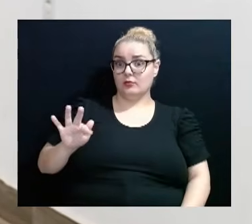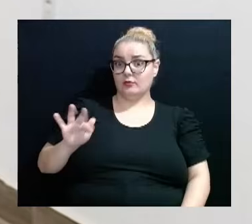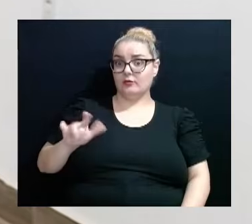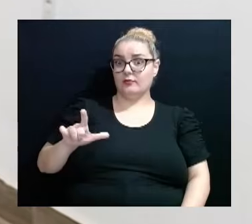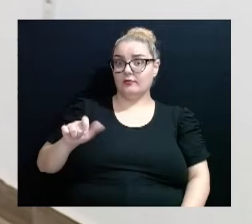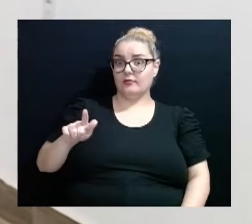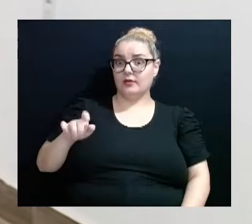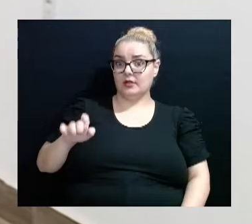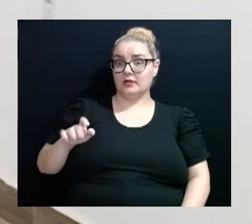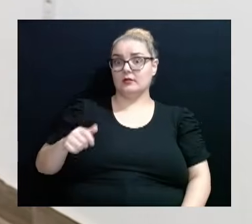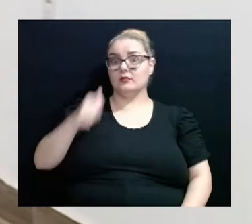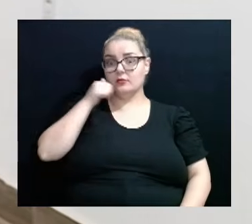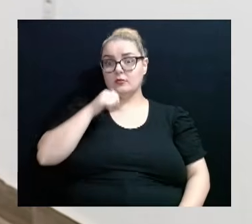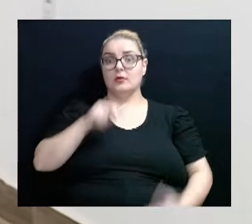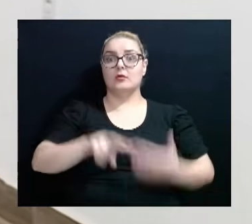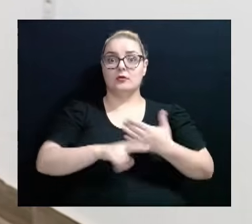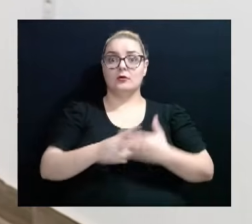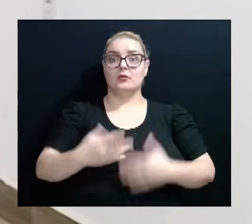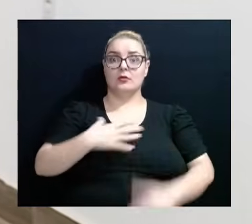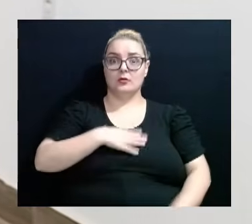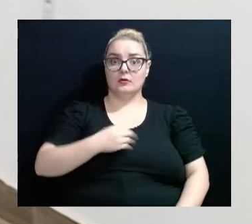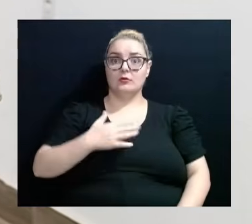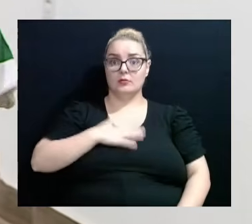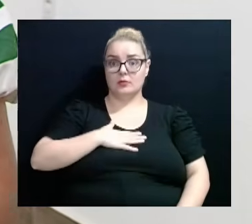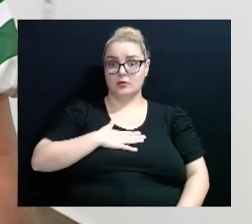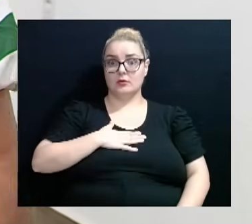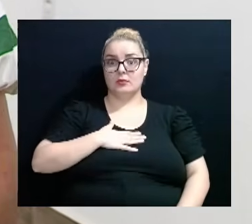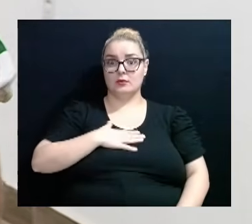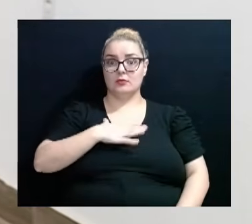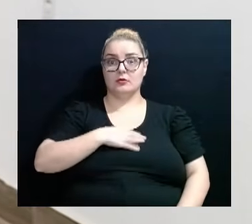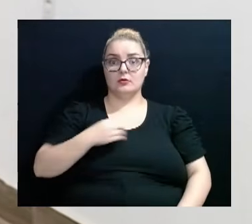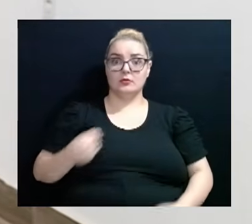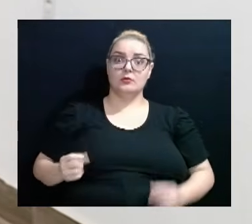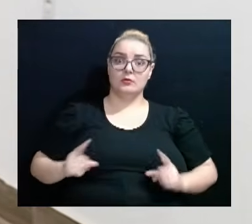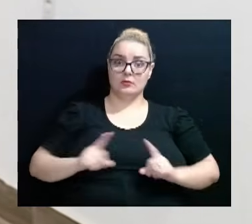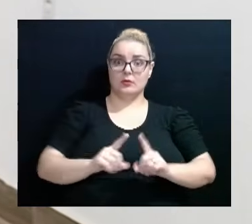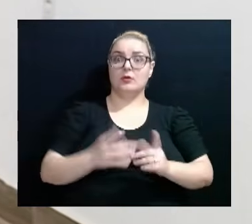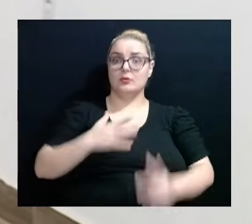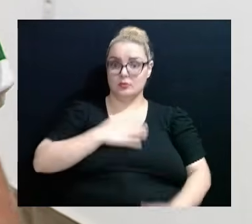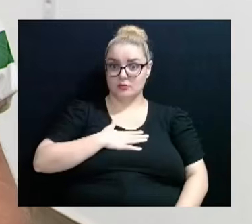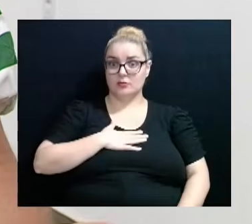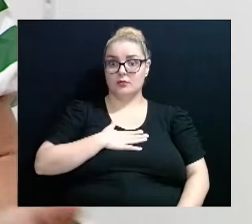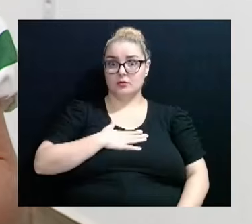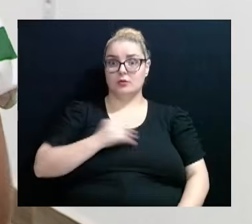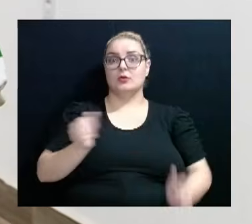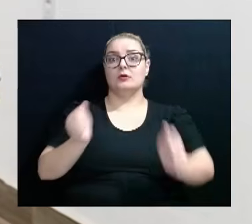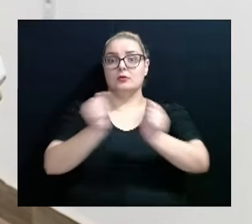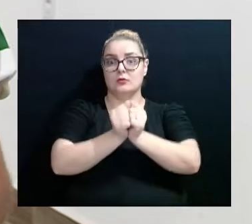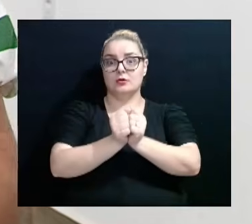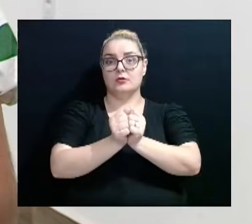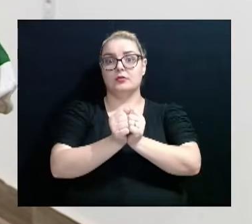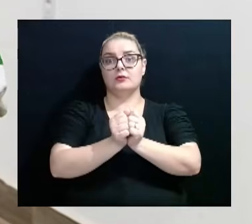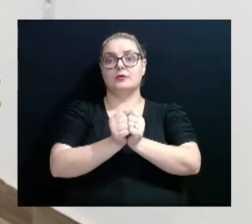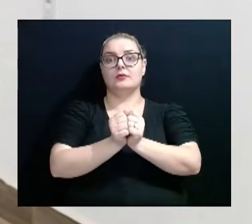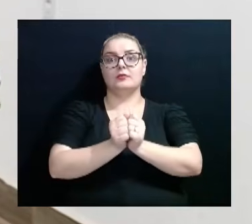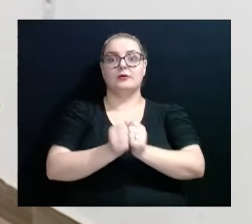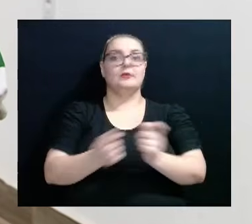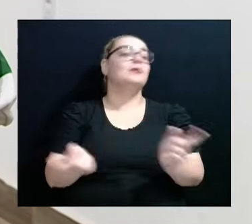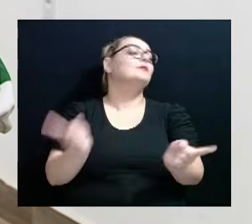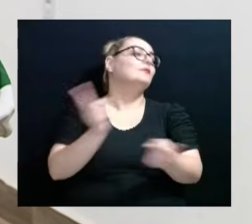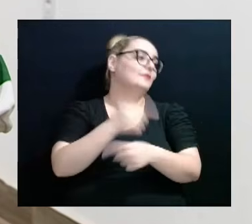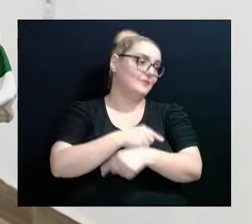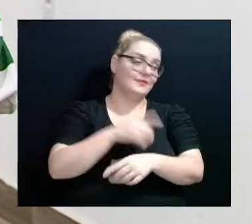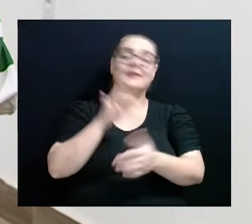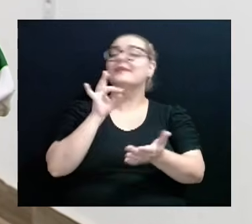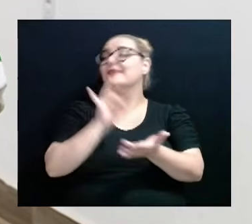flag feminino atualmente, e por consequência ela trouxe meus filhos. Nessa trazer meus filhos, eu vim